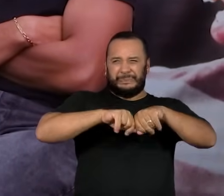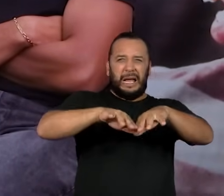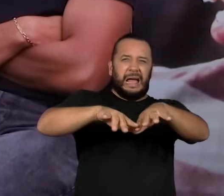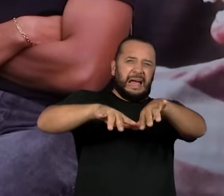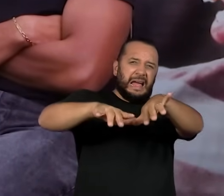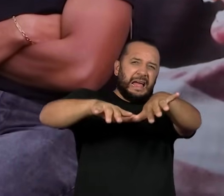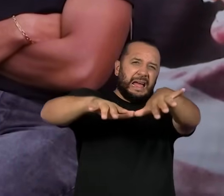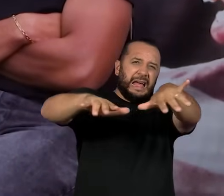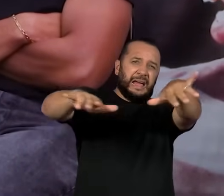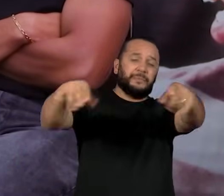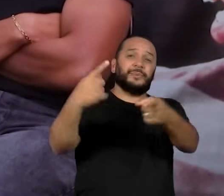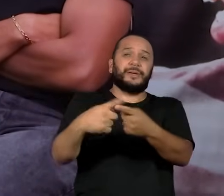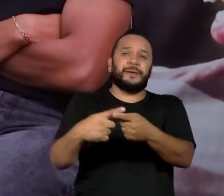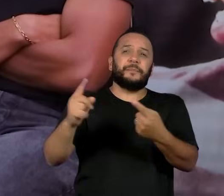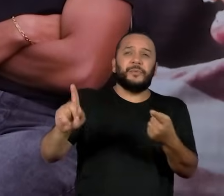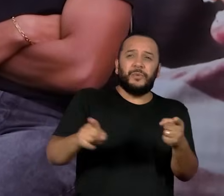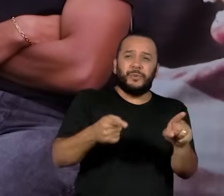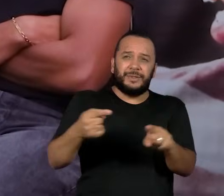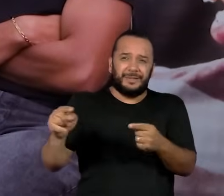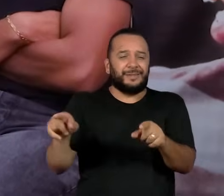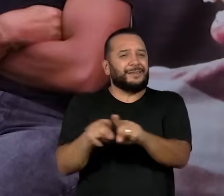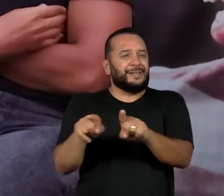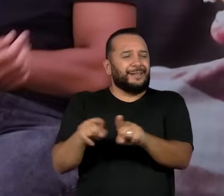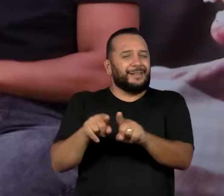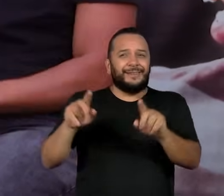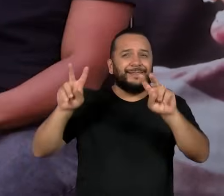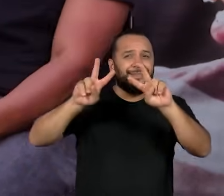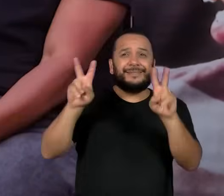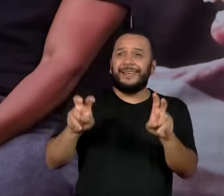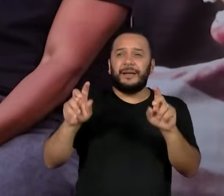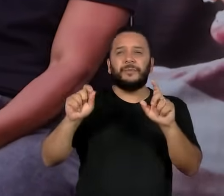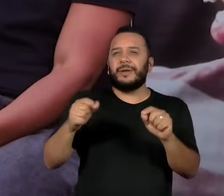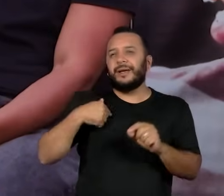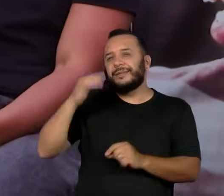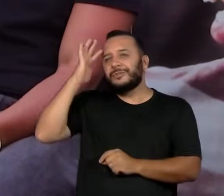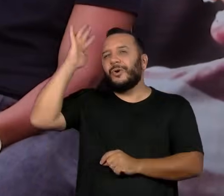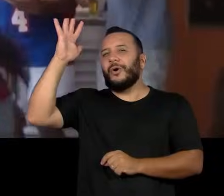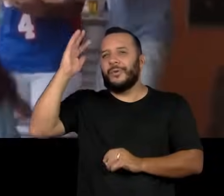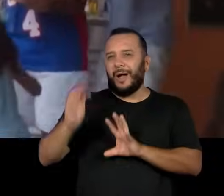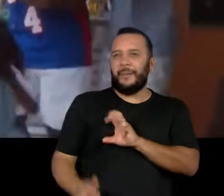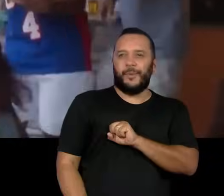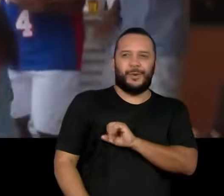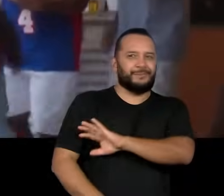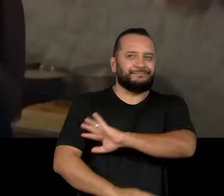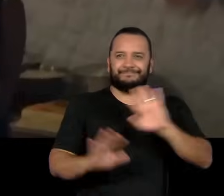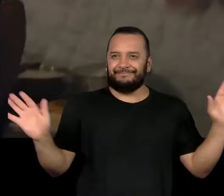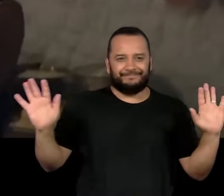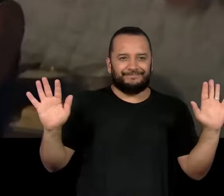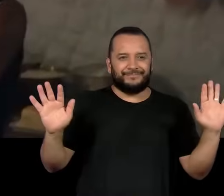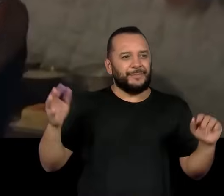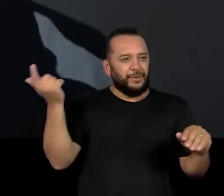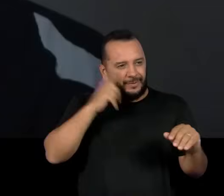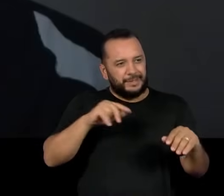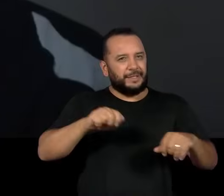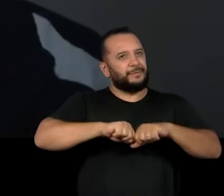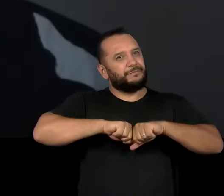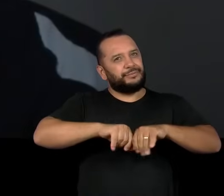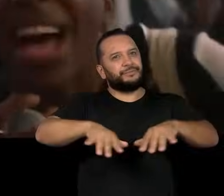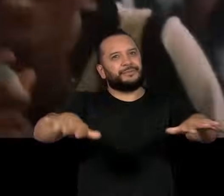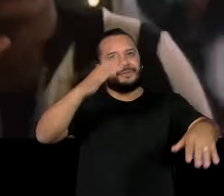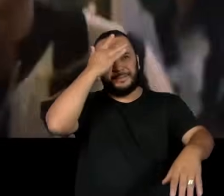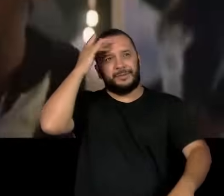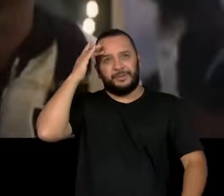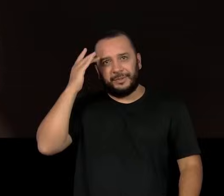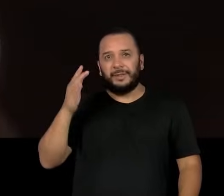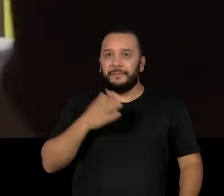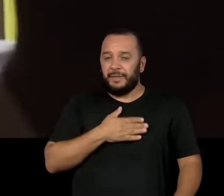porque a melodia e o tema que eles utilizavam, que era falar do quê? De sonho e de amor, né? Conseguia alcançar outras pessoas. Então, na minha